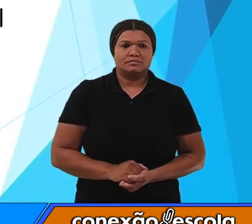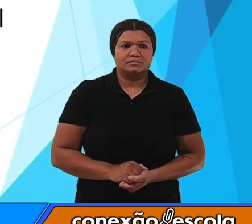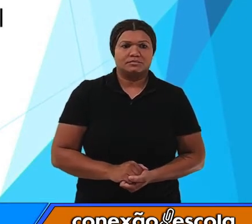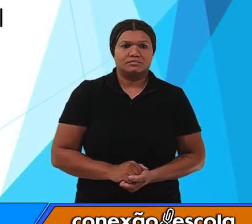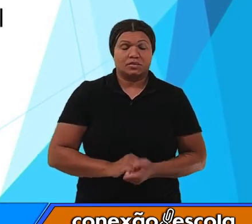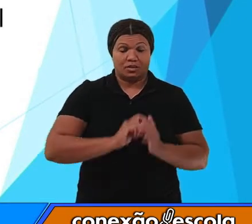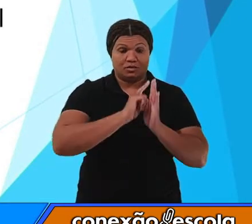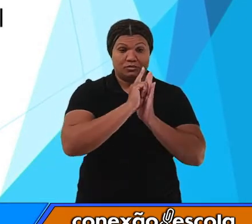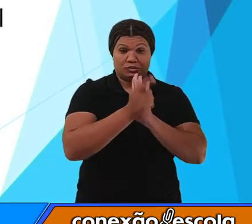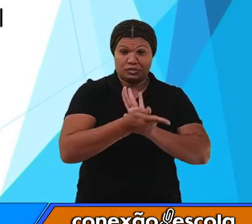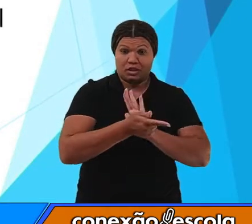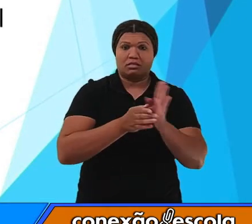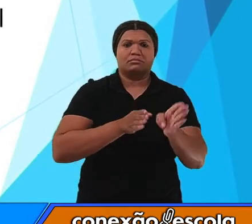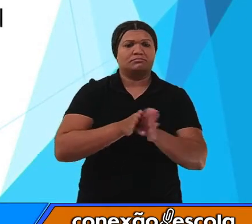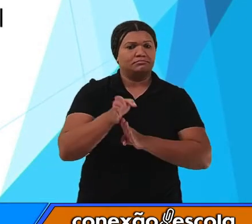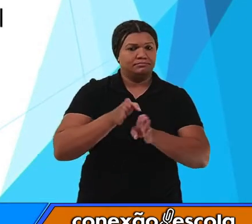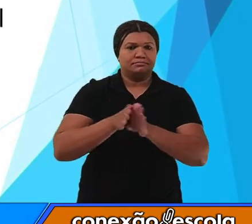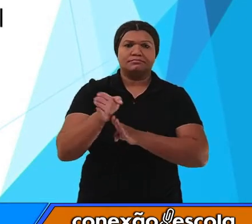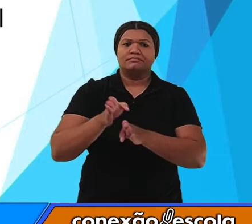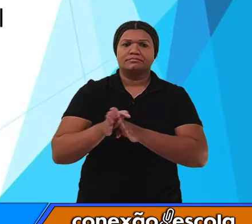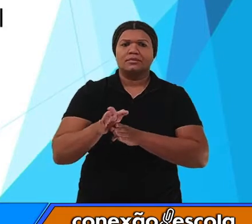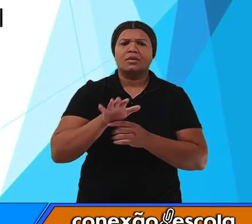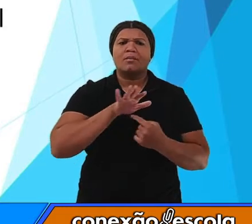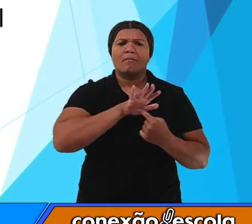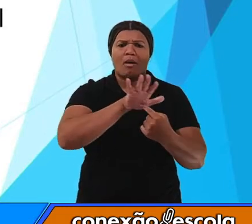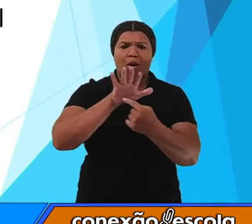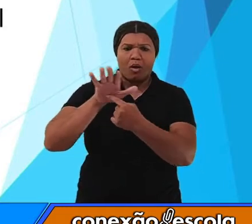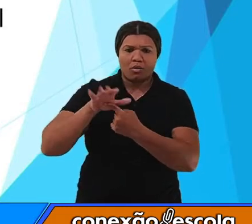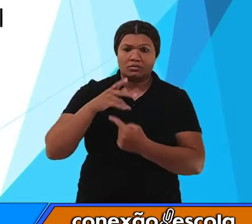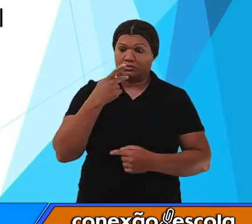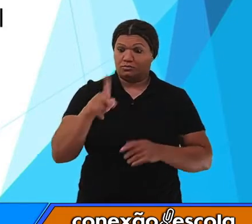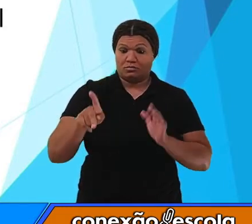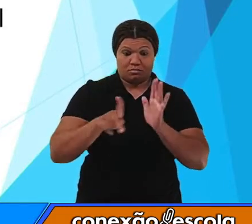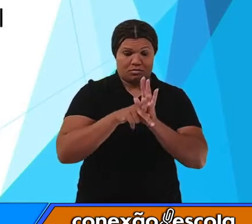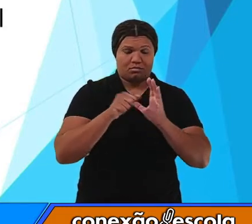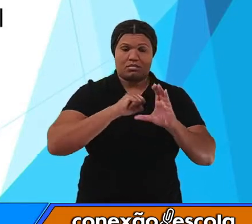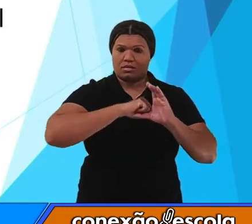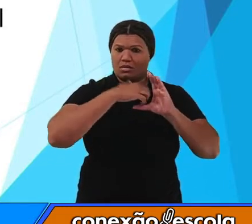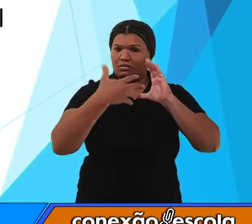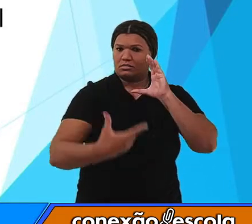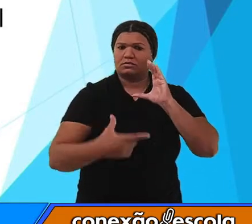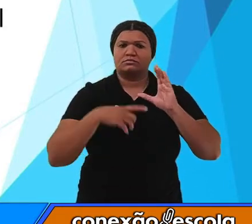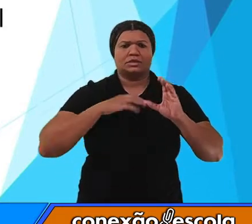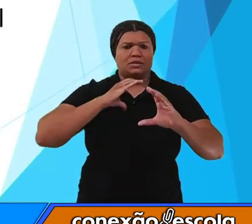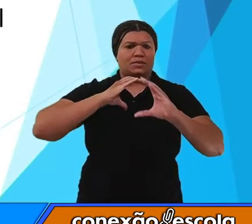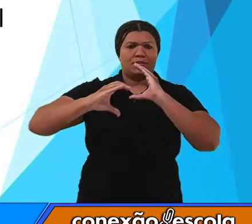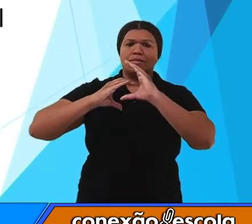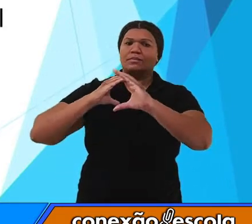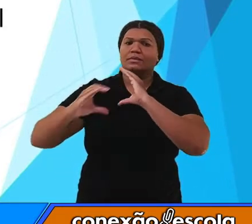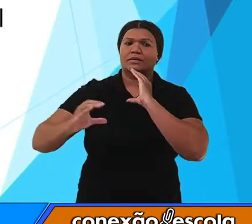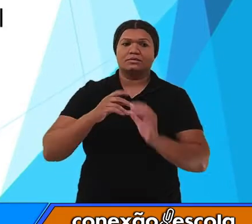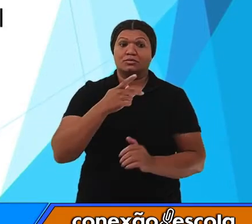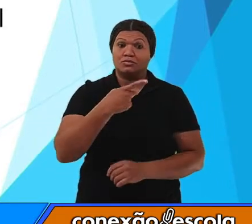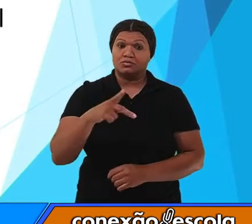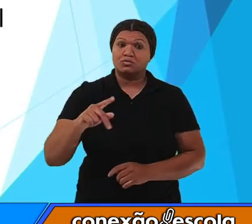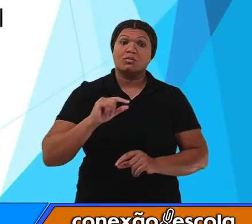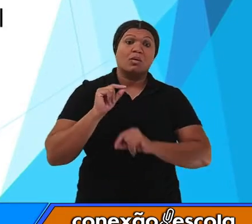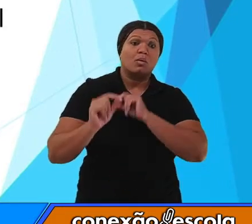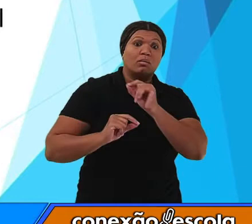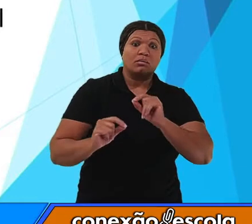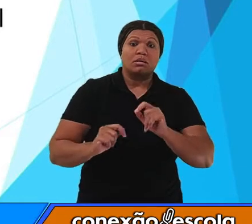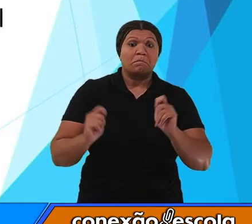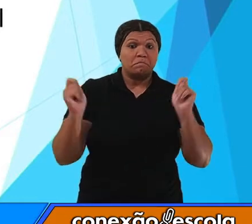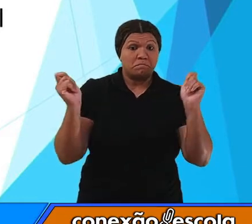O gênero instrucional aponta em suas características comunicativas suas